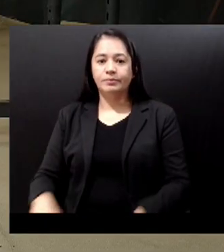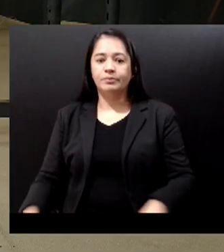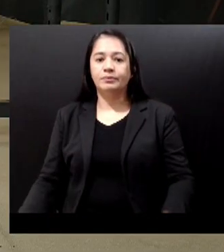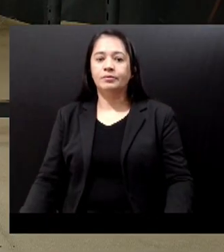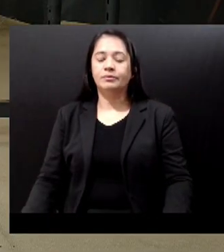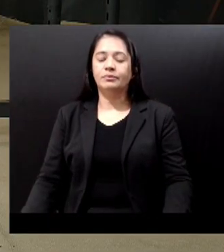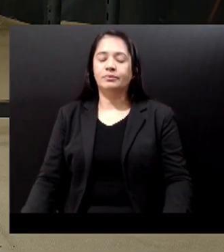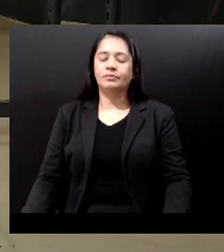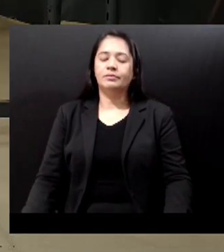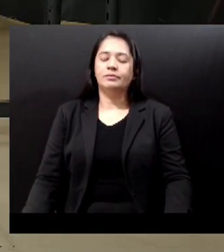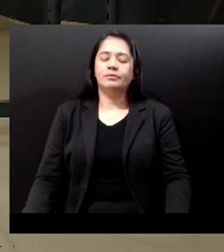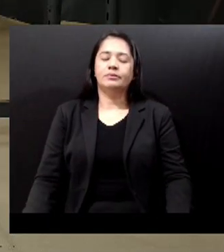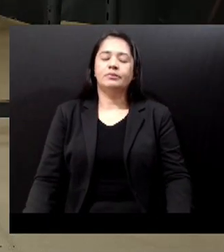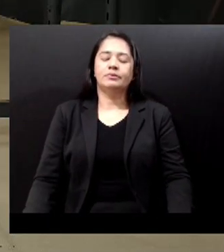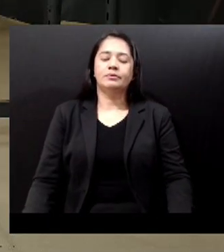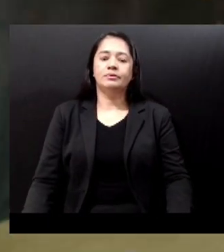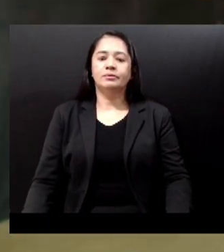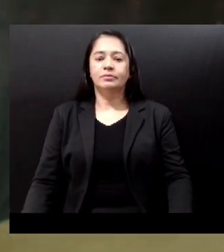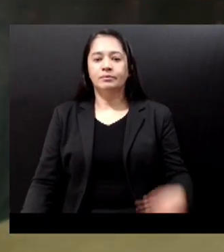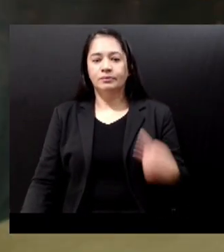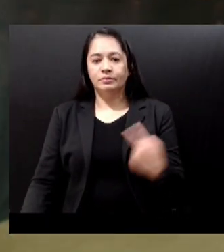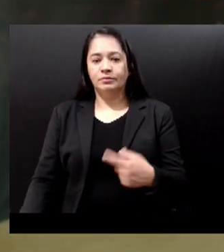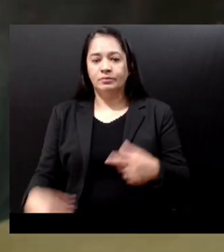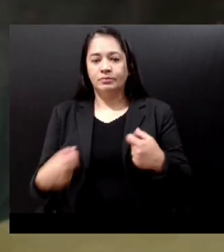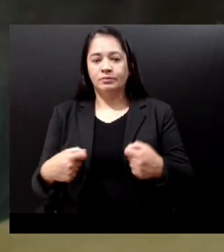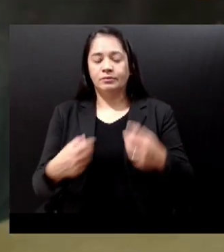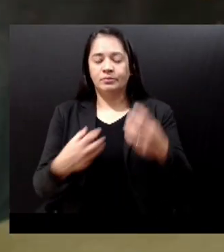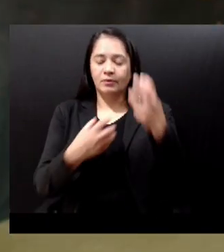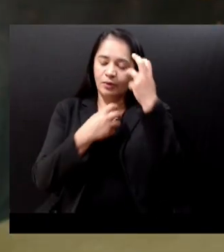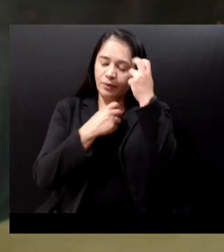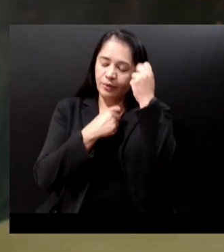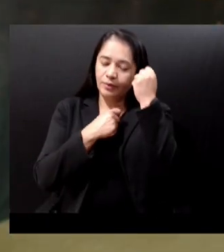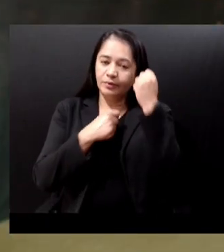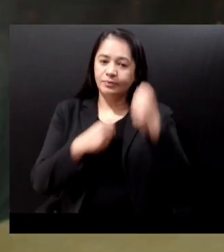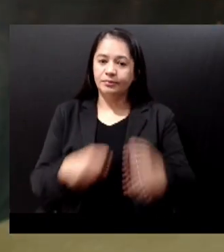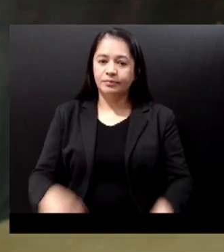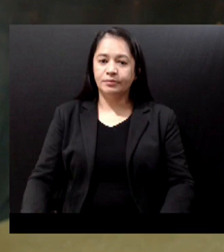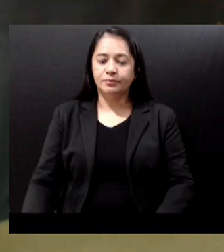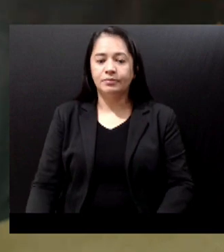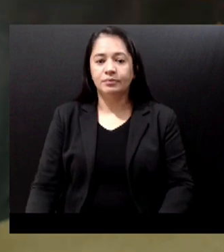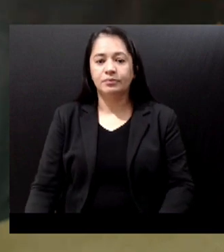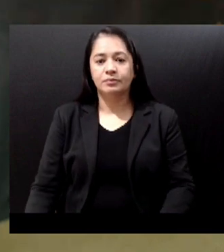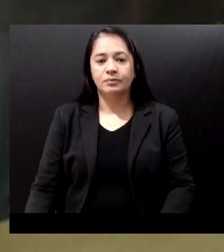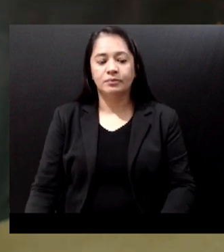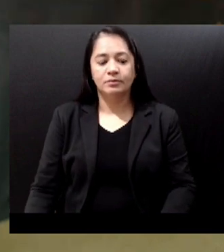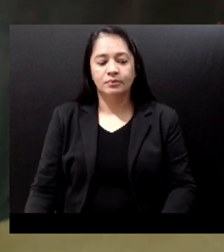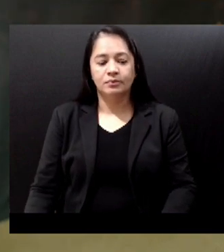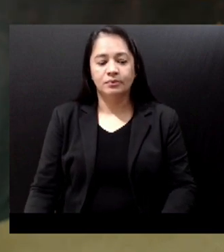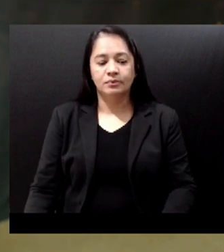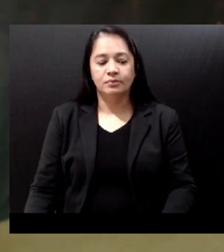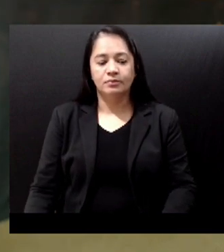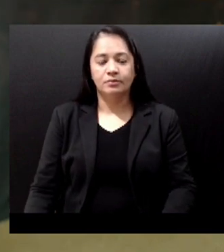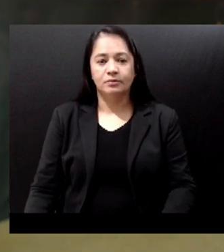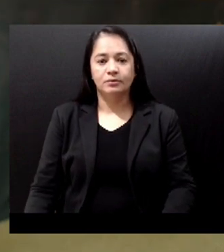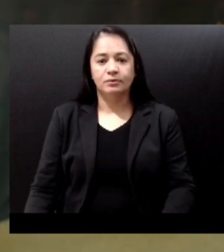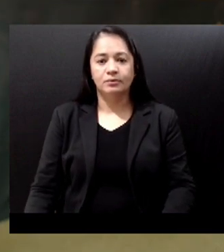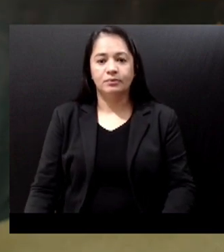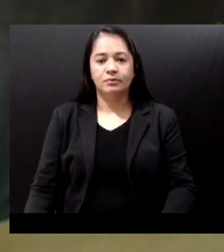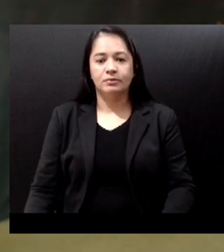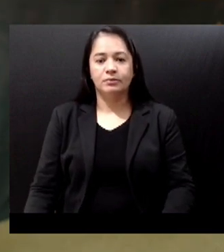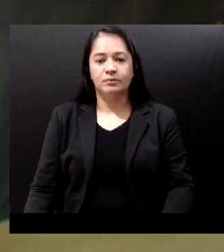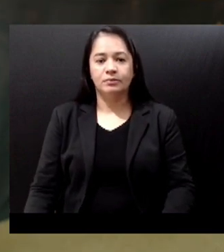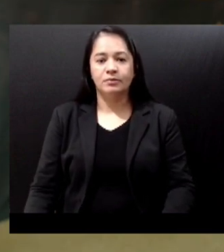gente precisa dormir, recarregar as baterias. Pode colocar mais uma pergunta, produção, por gentileza? Estamos aqui com